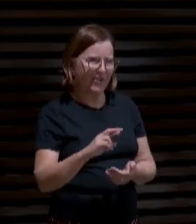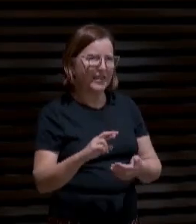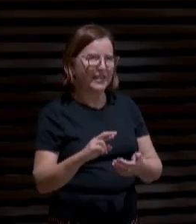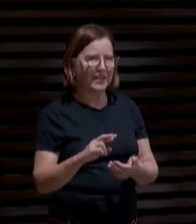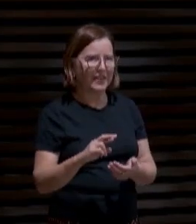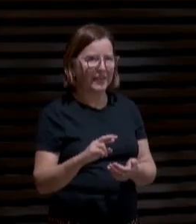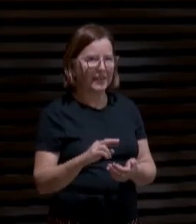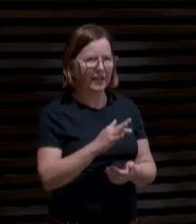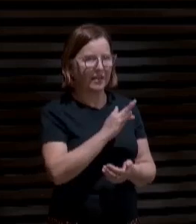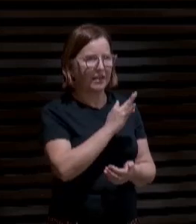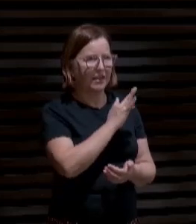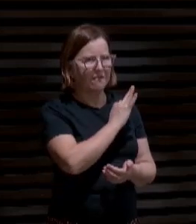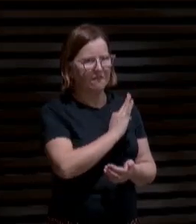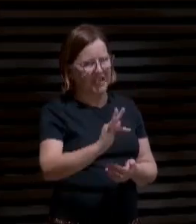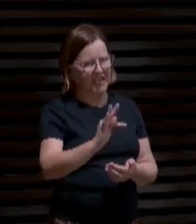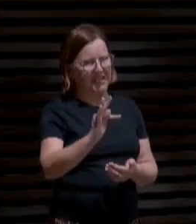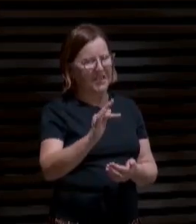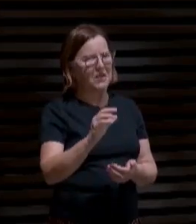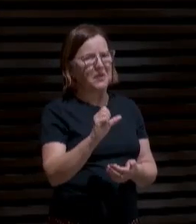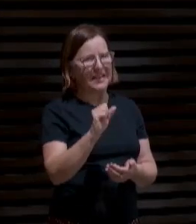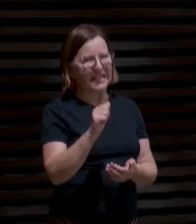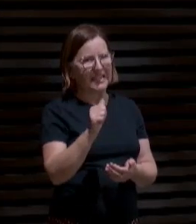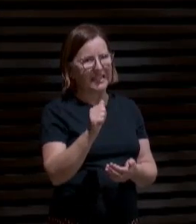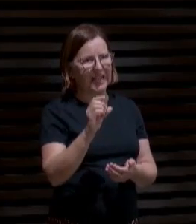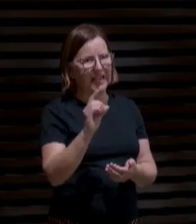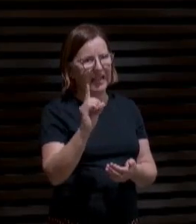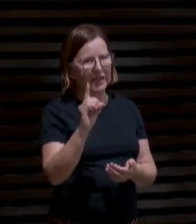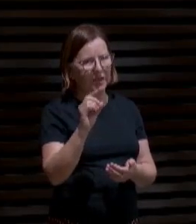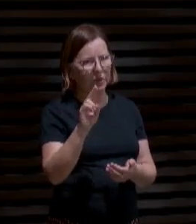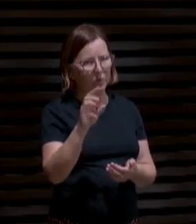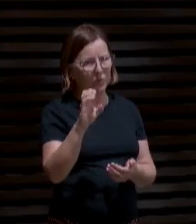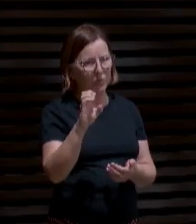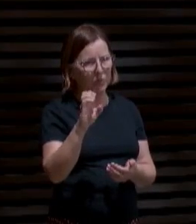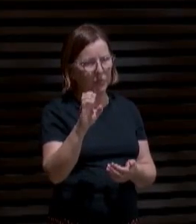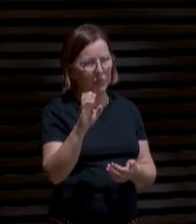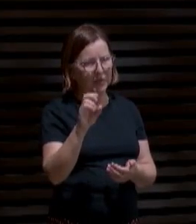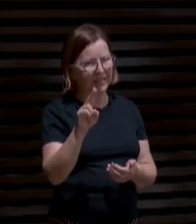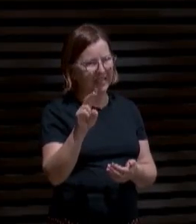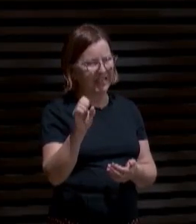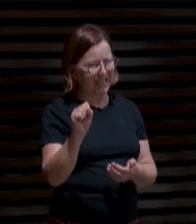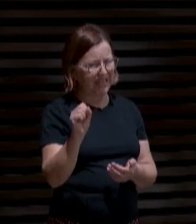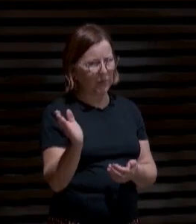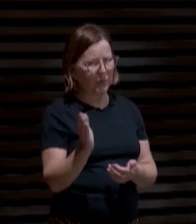O principal grupo, o grupo mais radical, eram os saduceus. Eles eram um tipo